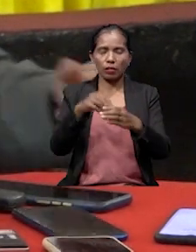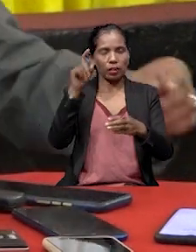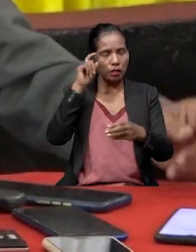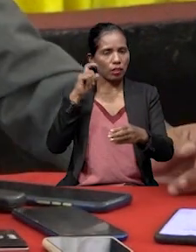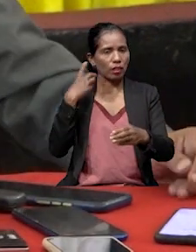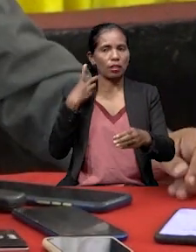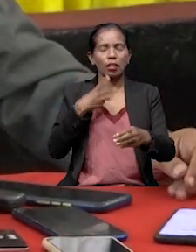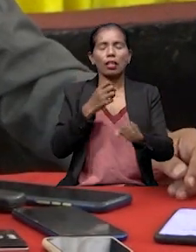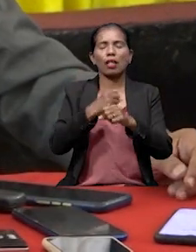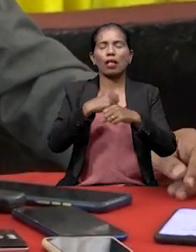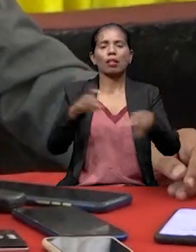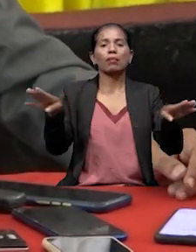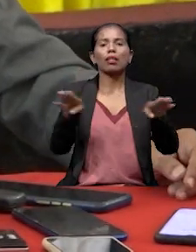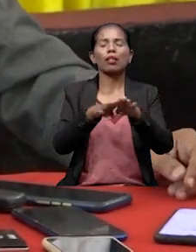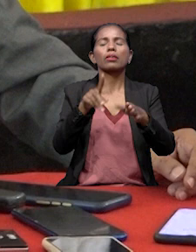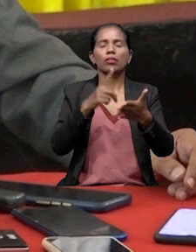tal balanço saída.